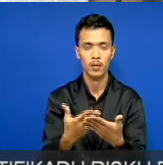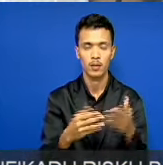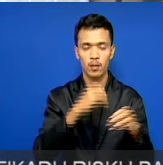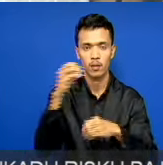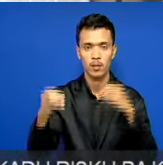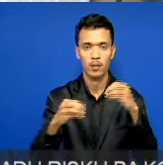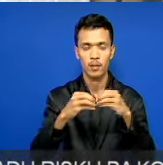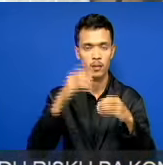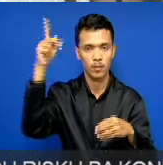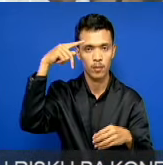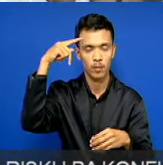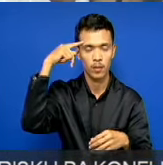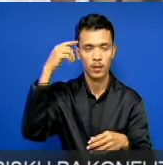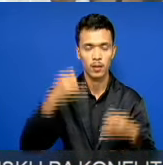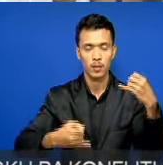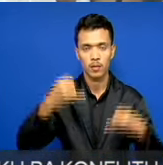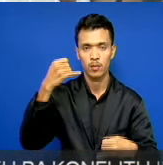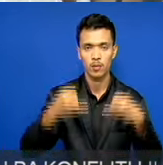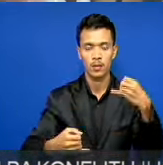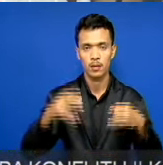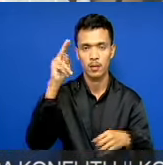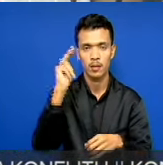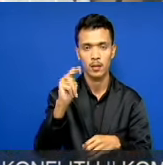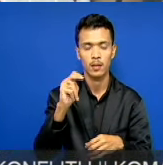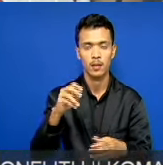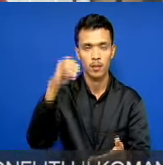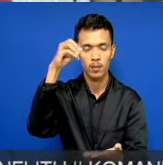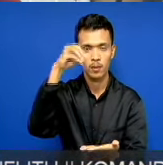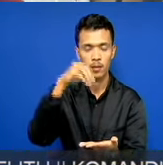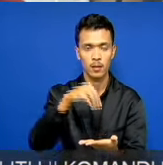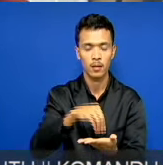Conava política setor justiça ninian para tuhatu